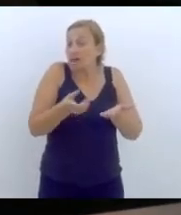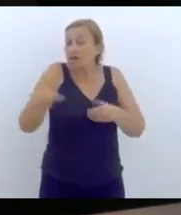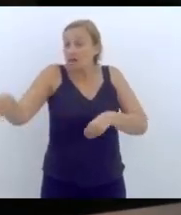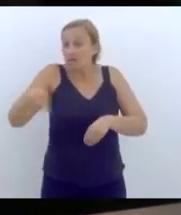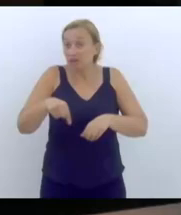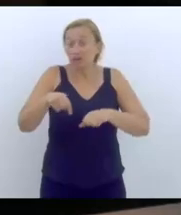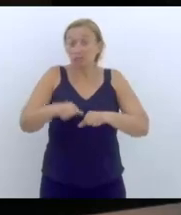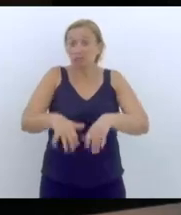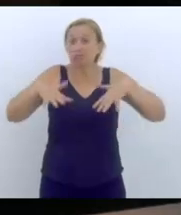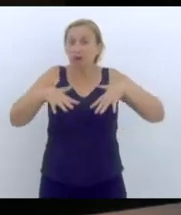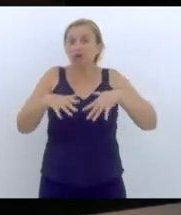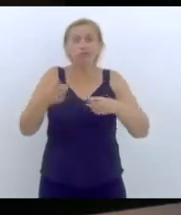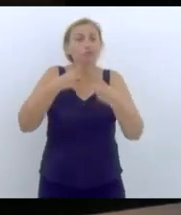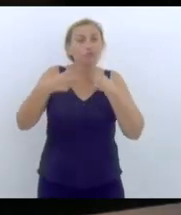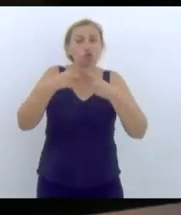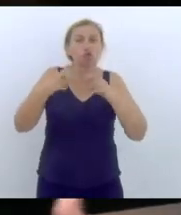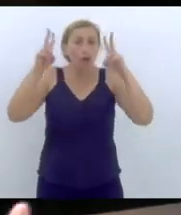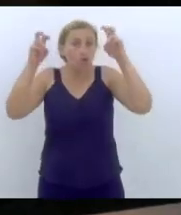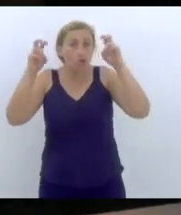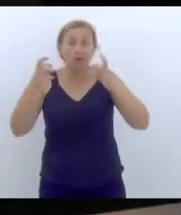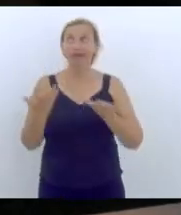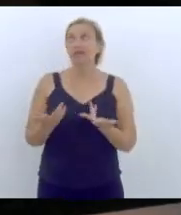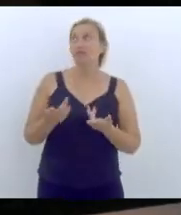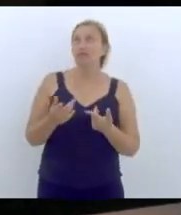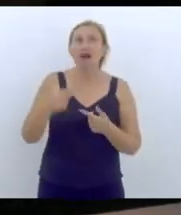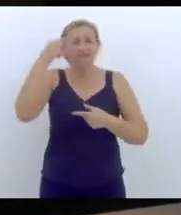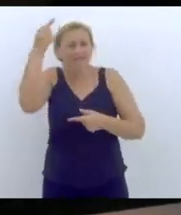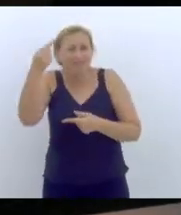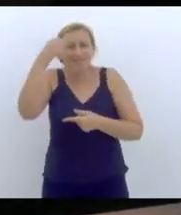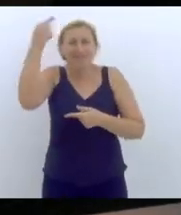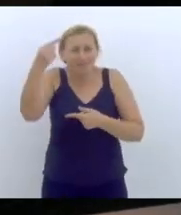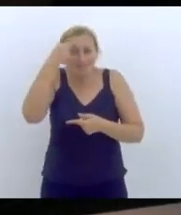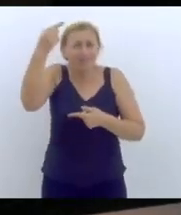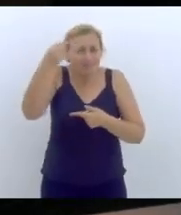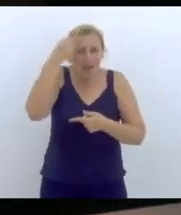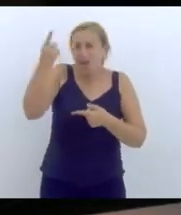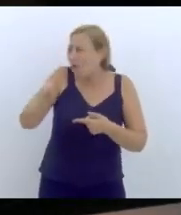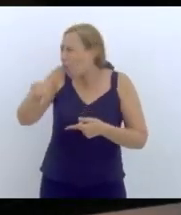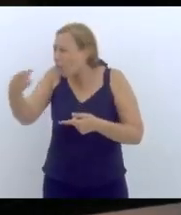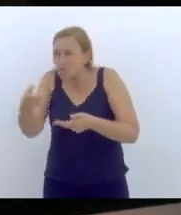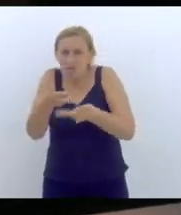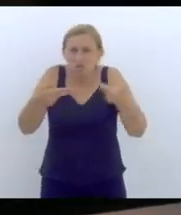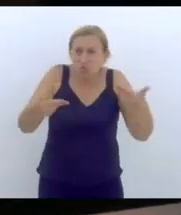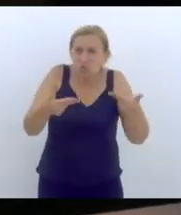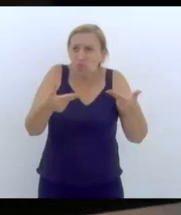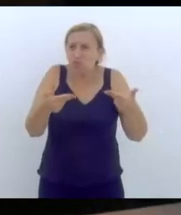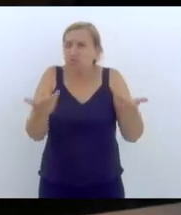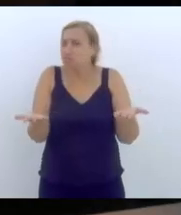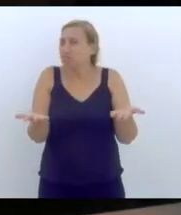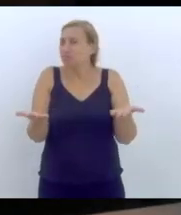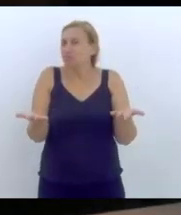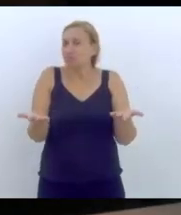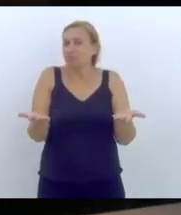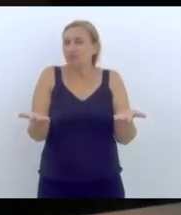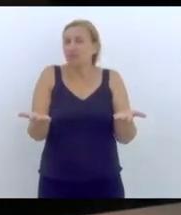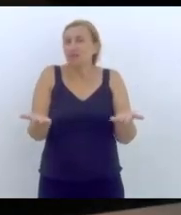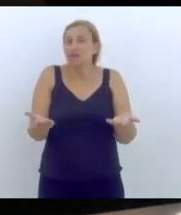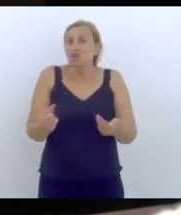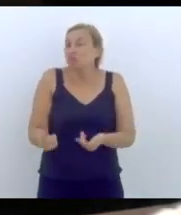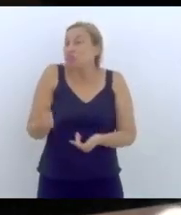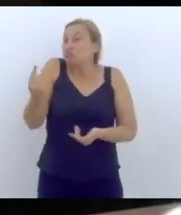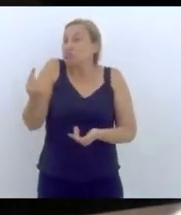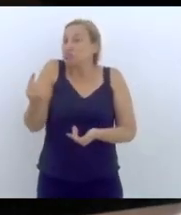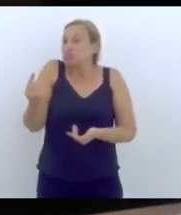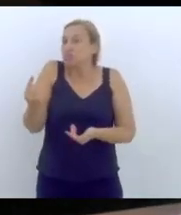mérito. Senão a gente vai ficar querendo inventar outras coisas no processo legislativo. Uma coisa é o